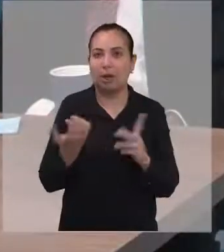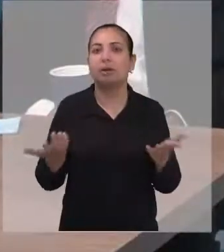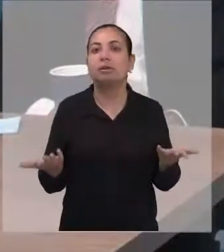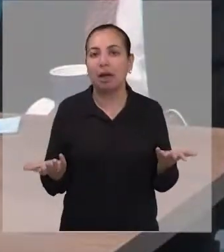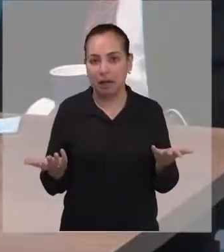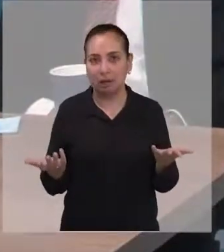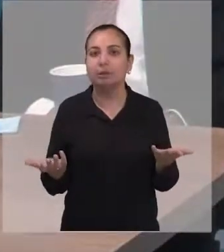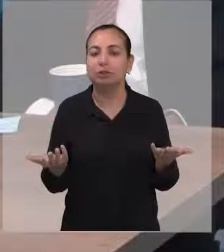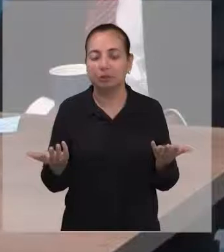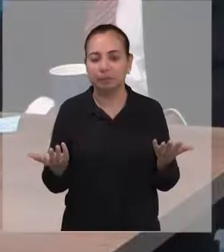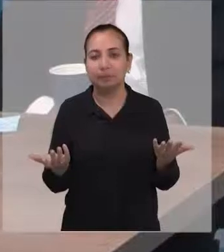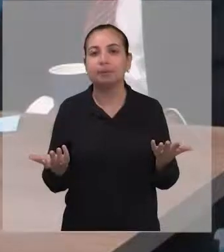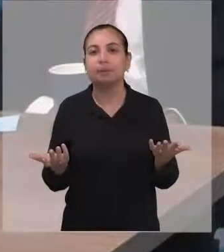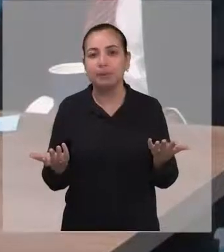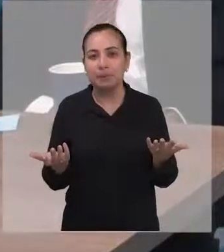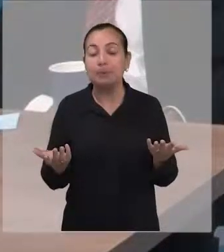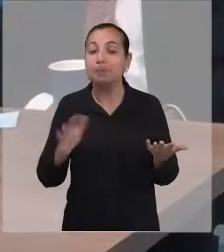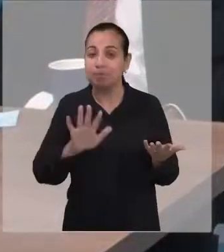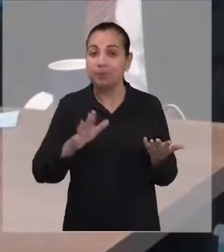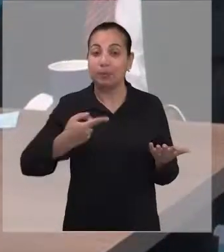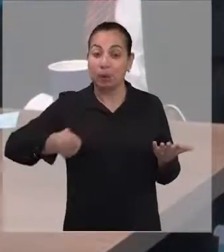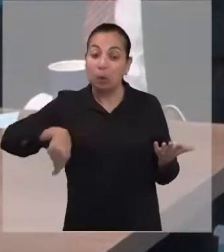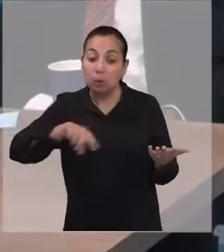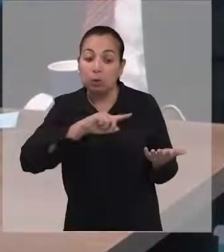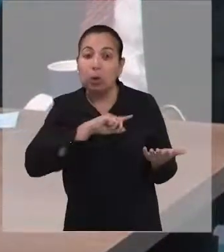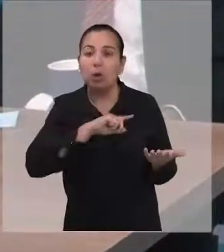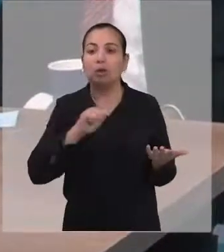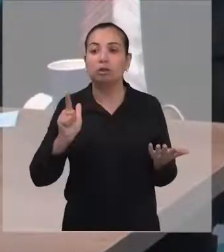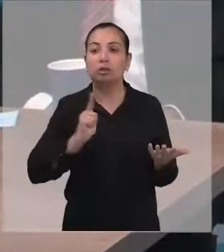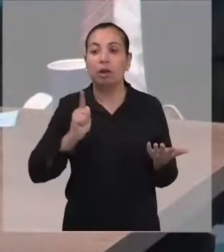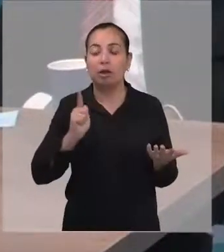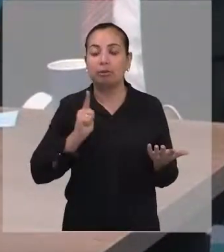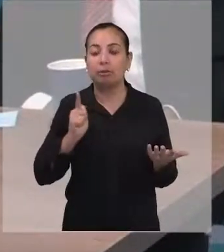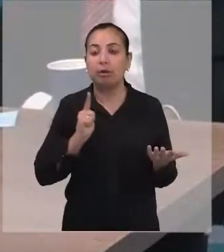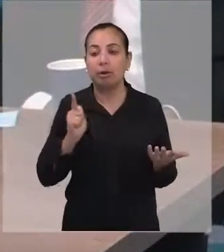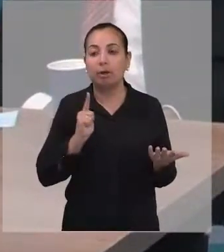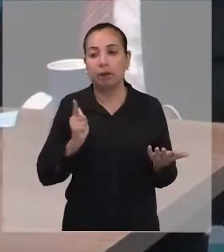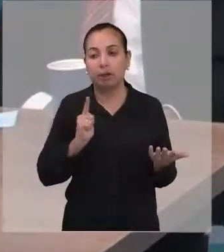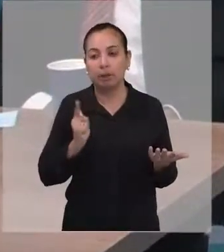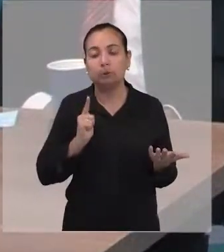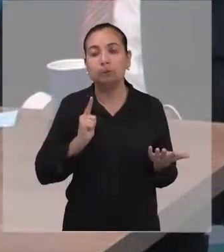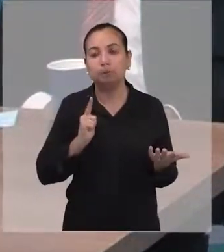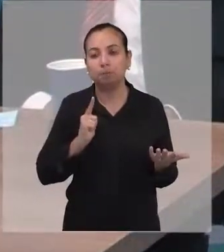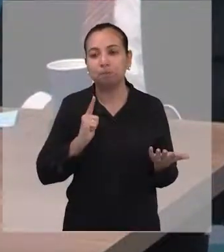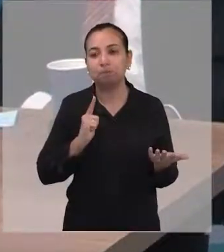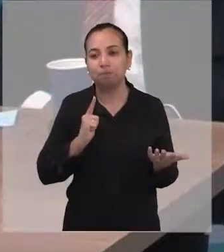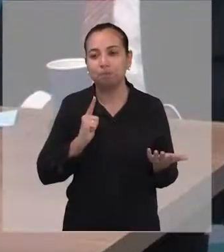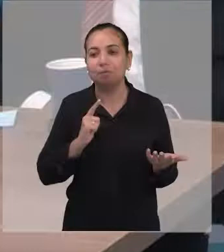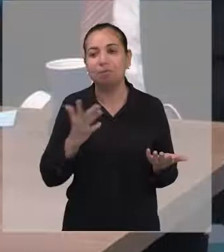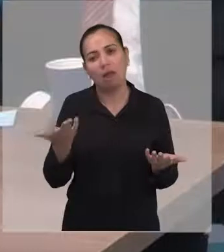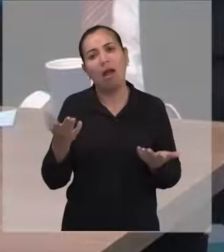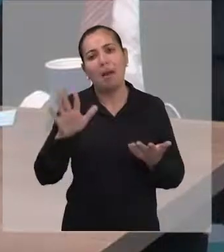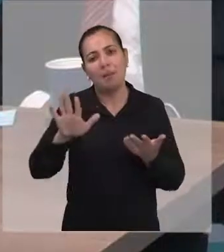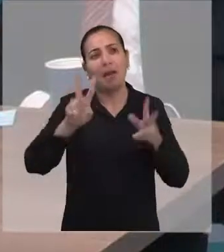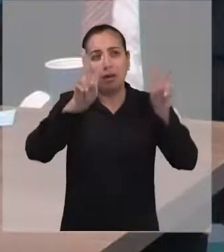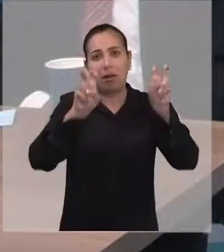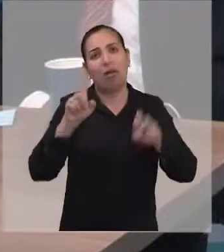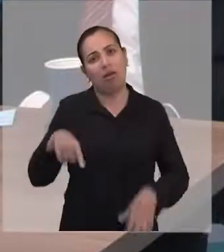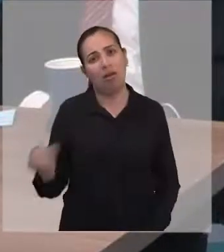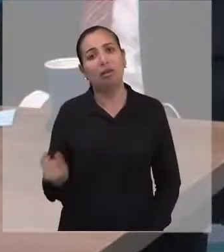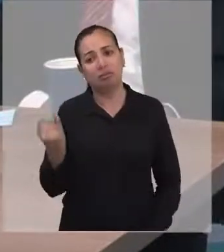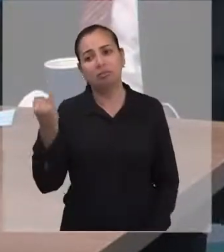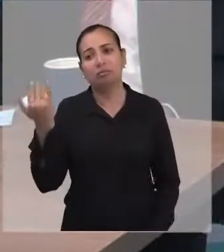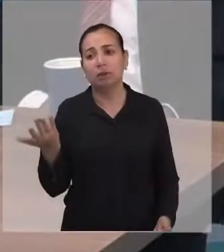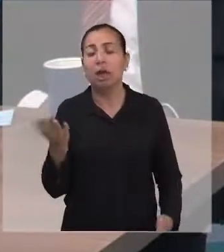Boa ação. Boa ação. Há entre nós uma máscara que a gente... Mas o fato é relevante. É relevante. E é matéria jornalística. Não